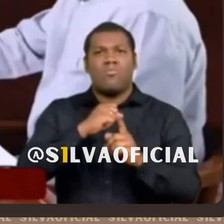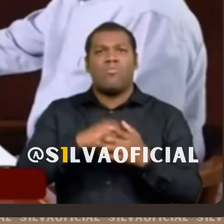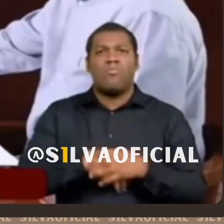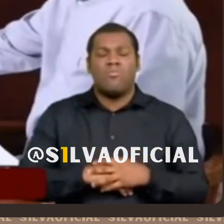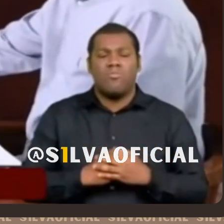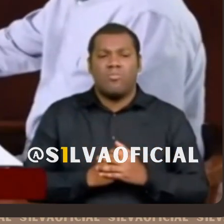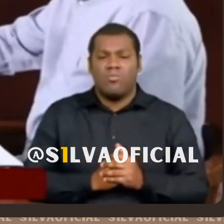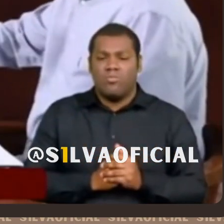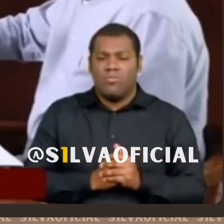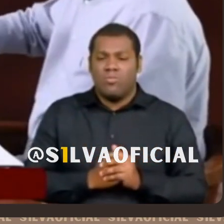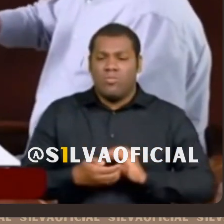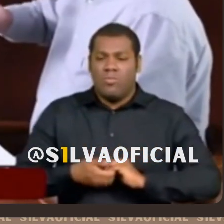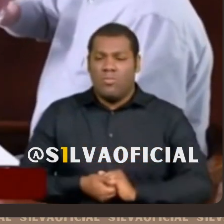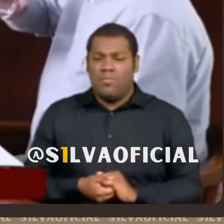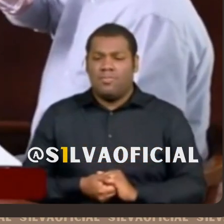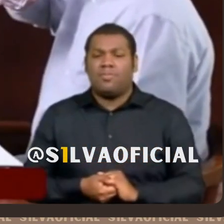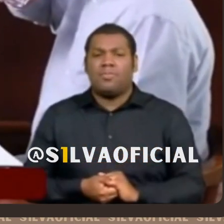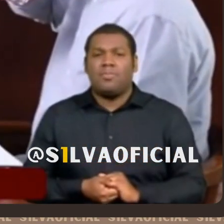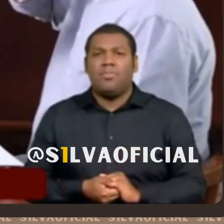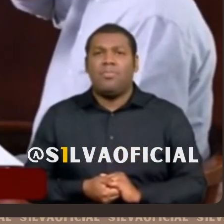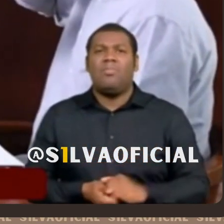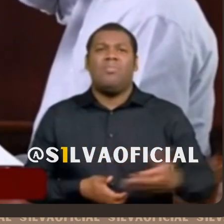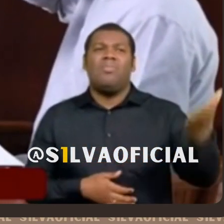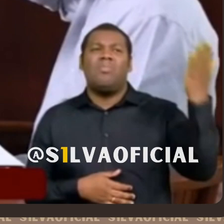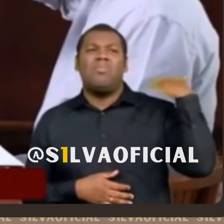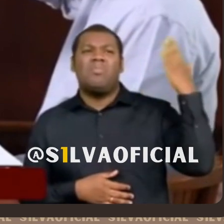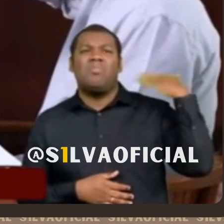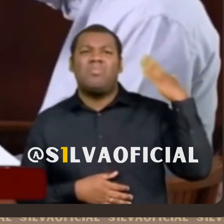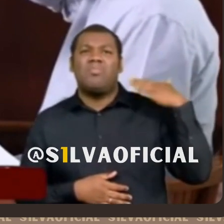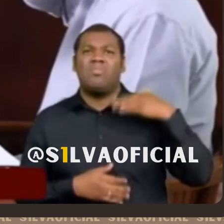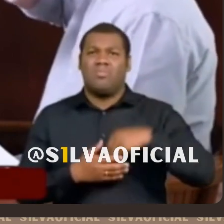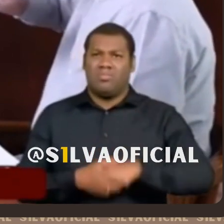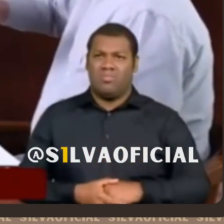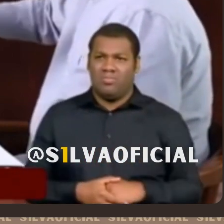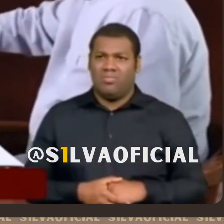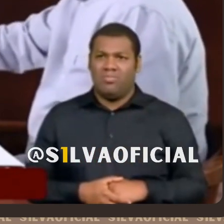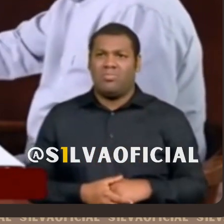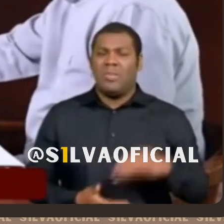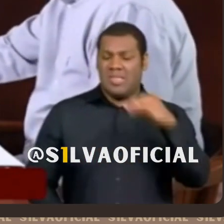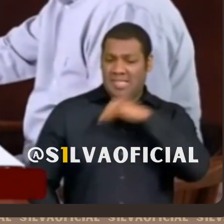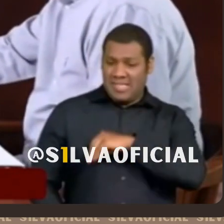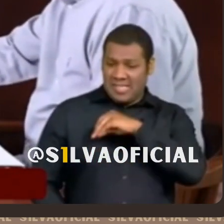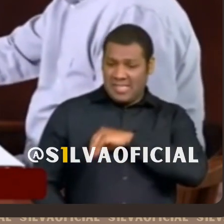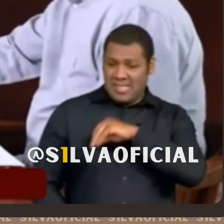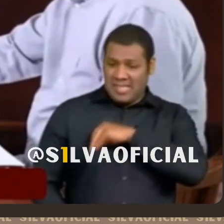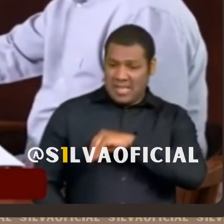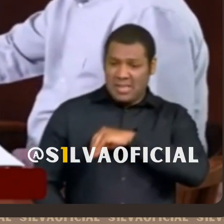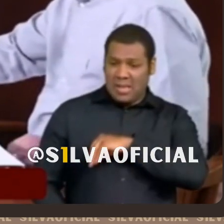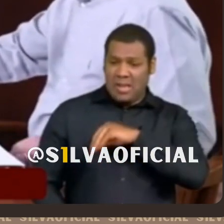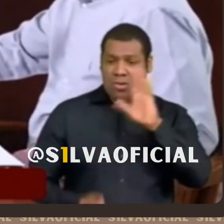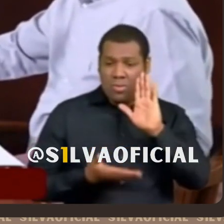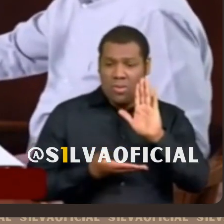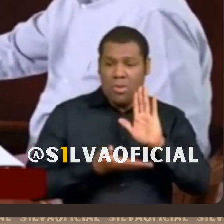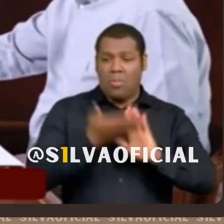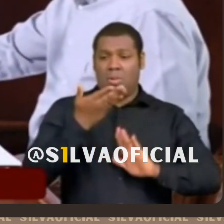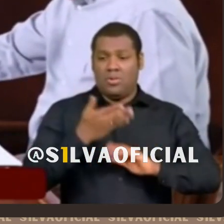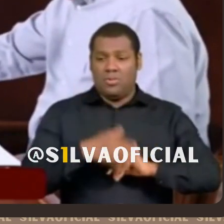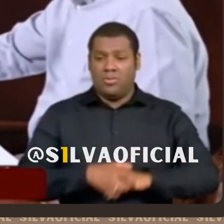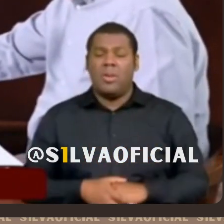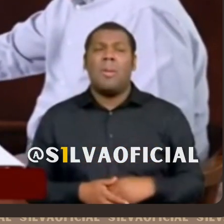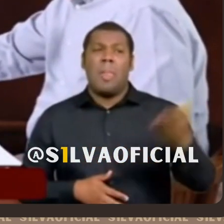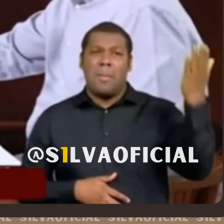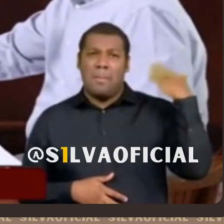Que foi feito lá atrás, né? Quer dizer, o aumento real do salário mínimo nos dois primeiros mandatos do senhor e depois com a Dilma também